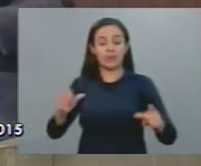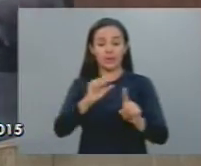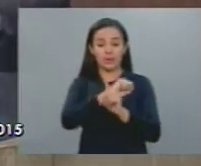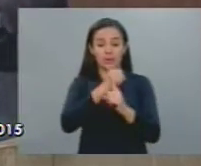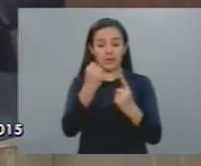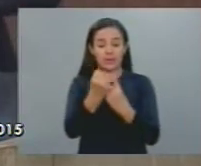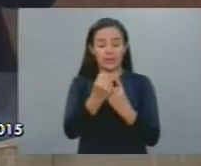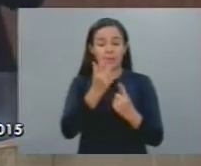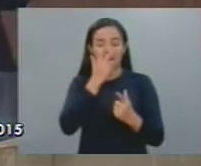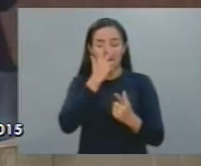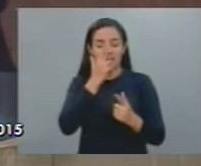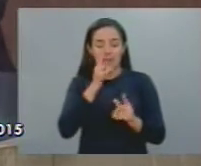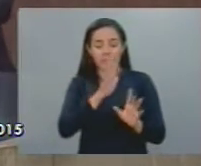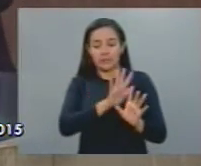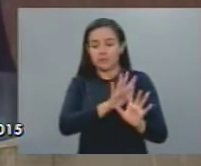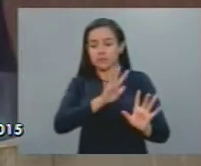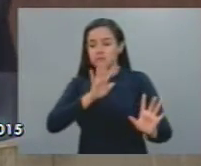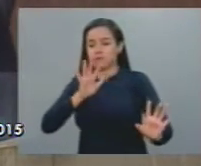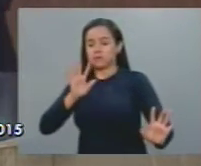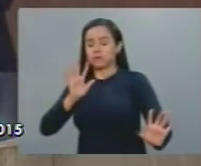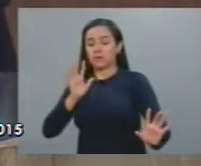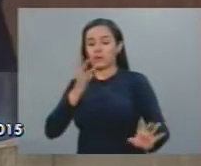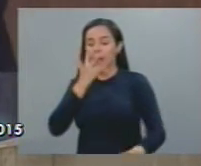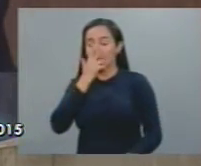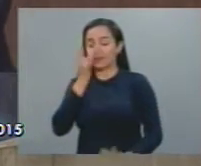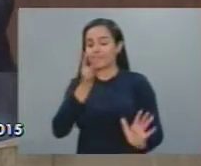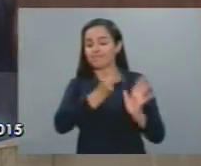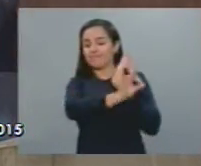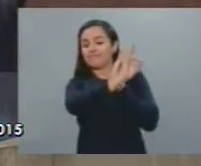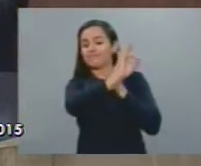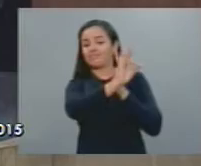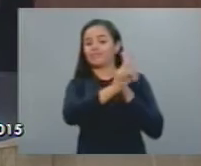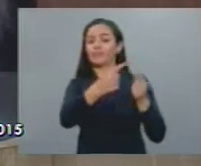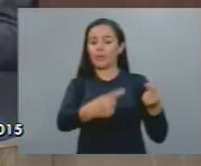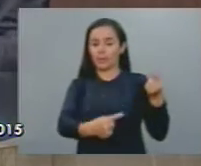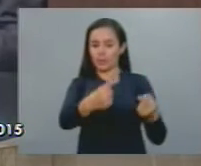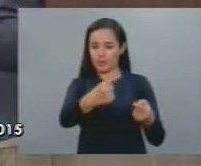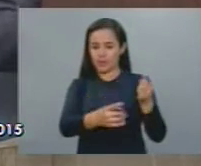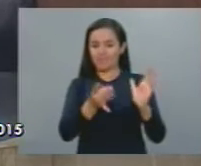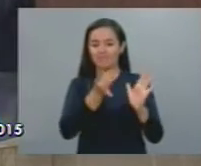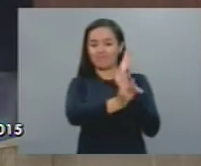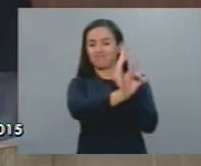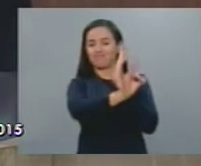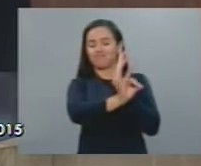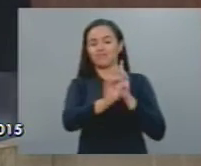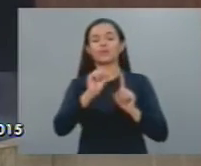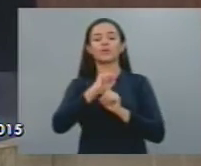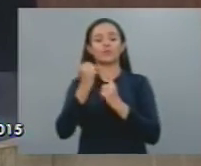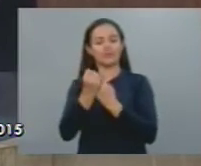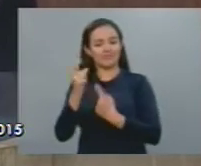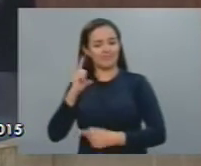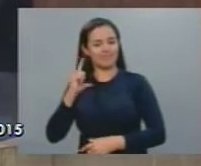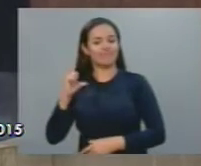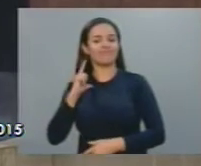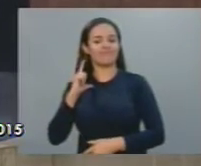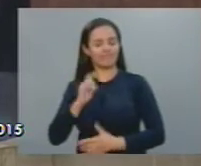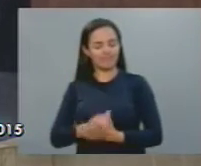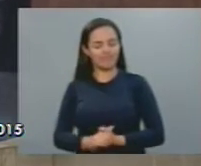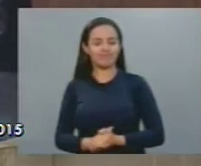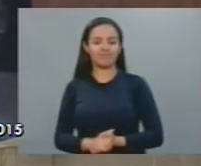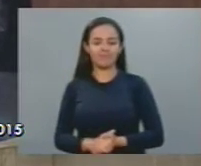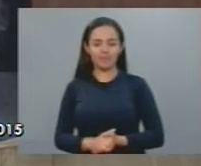afasta, ela se enoja com toda a razão da esfera política. Quando ela comete